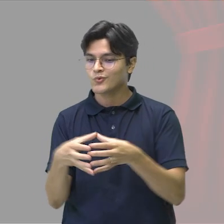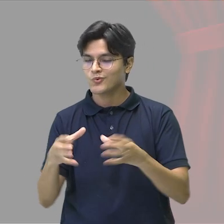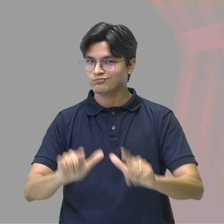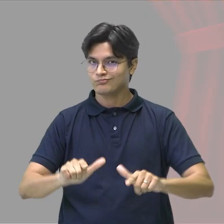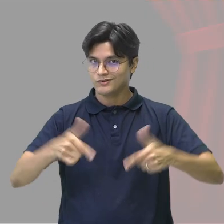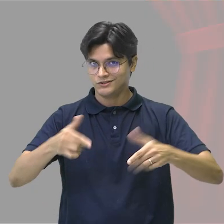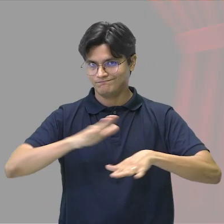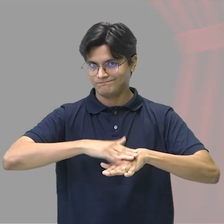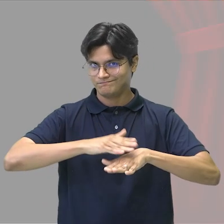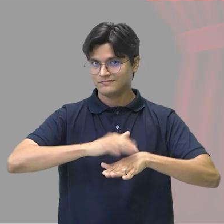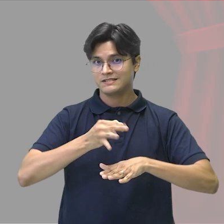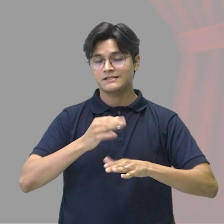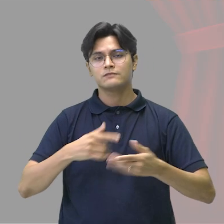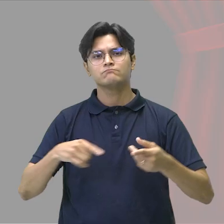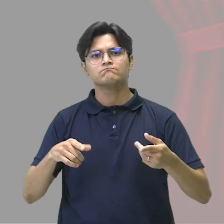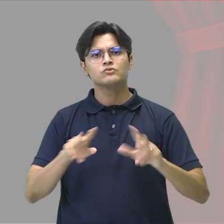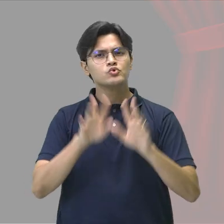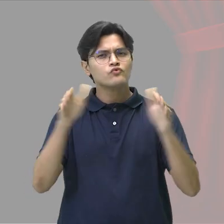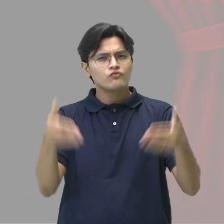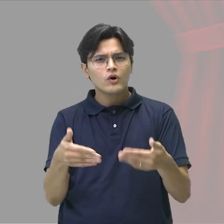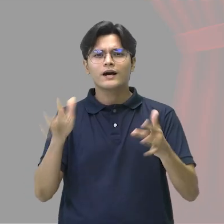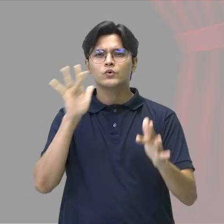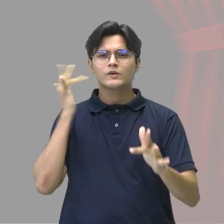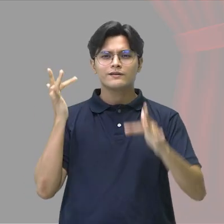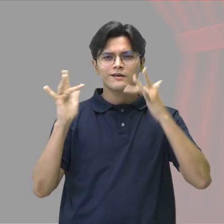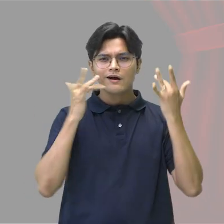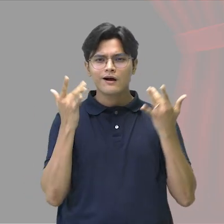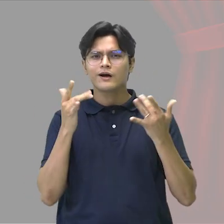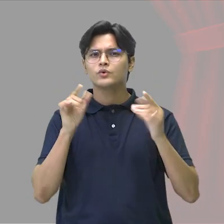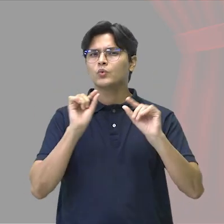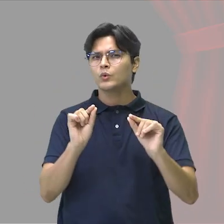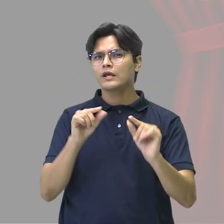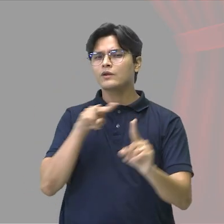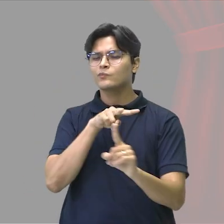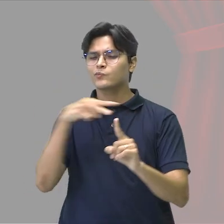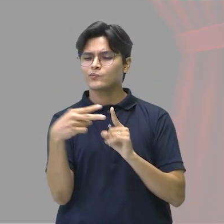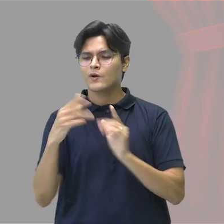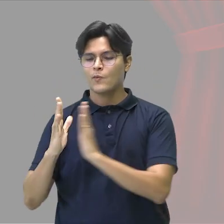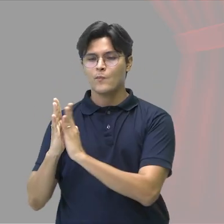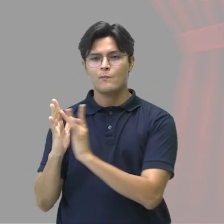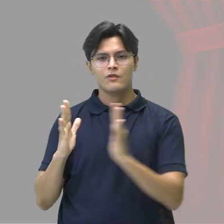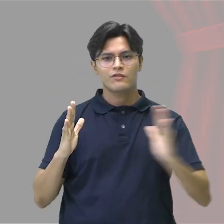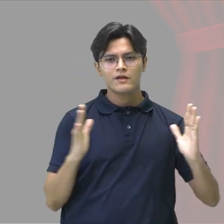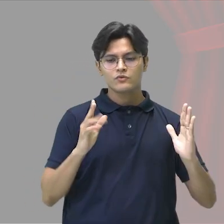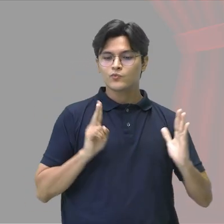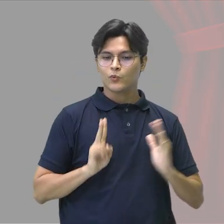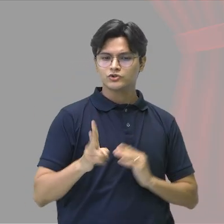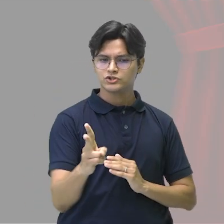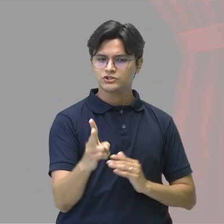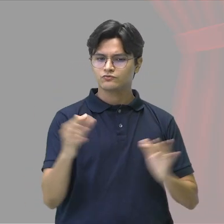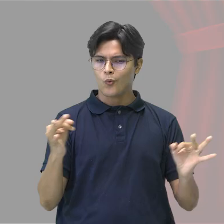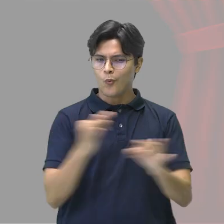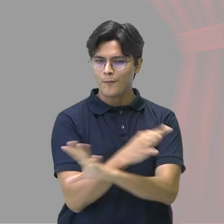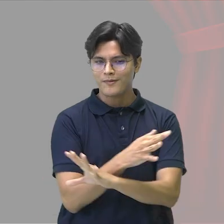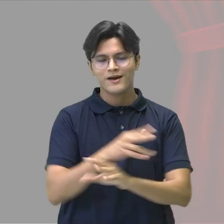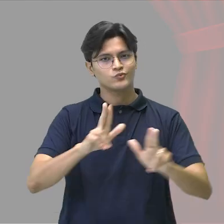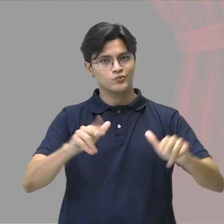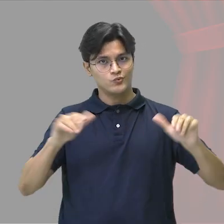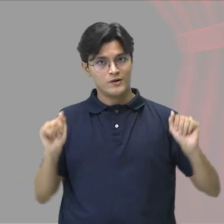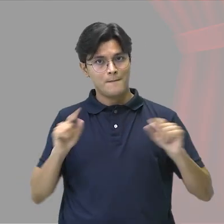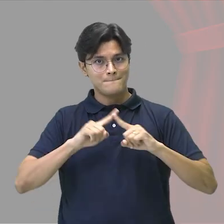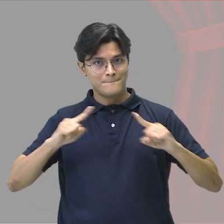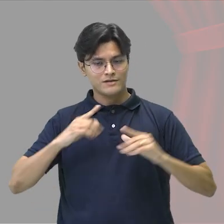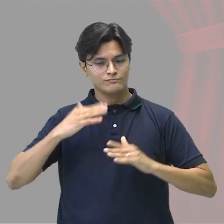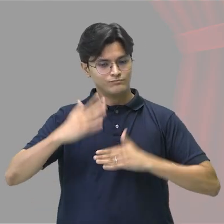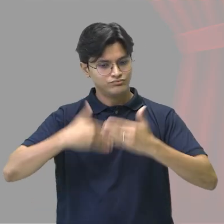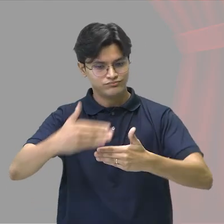a questão de olhar o processo como algo contínuo, nunca acabado, mas em construção.